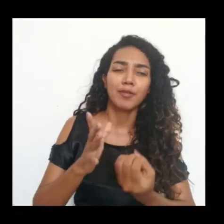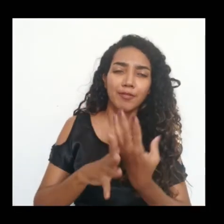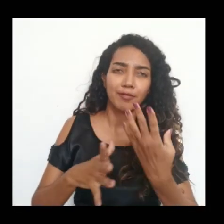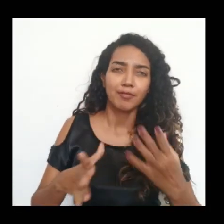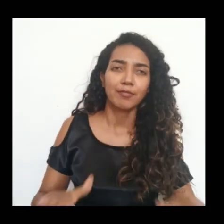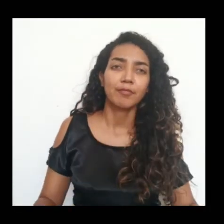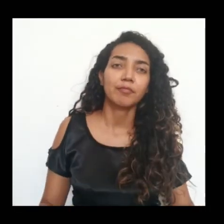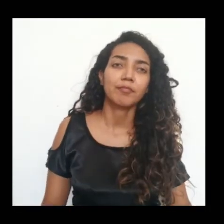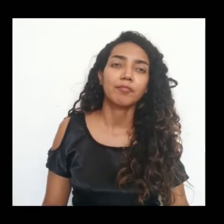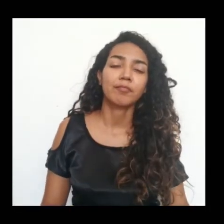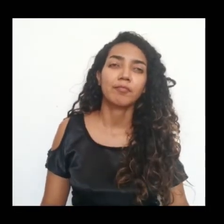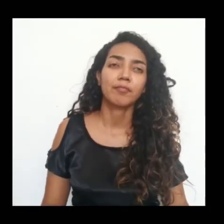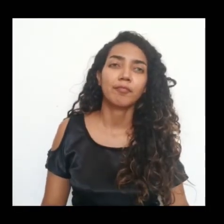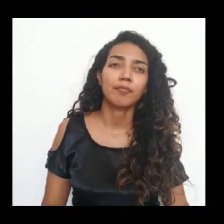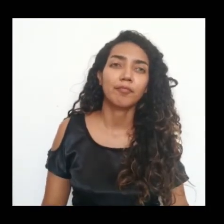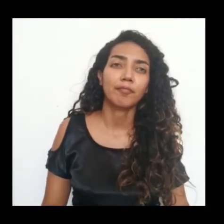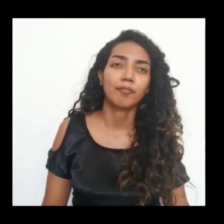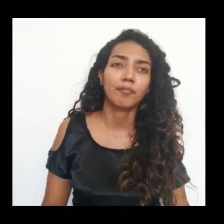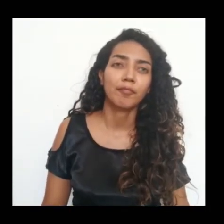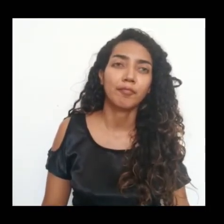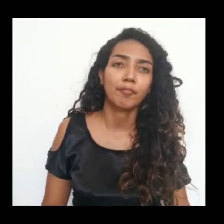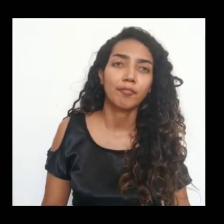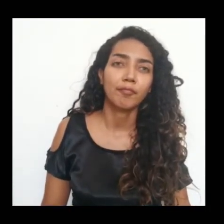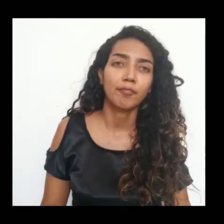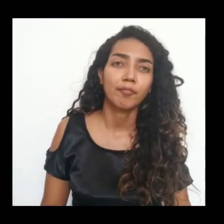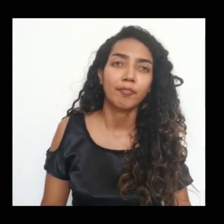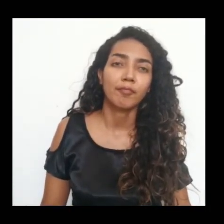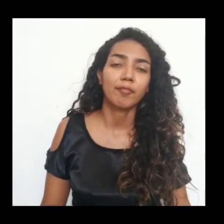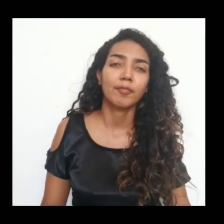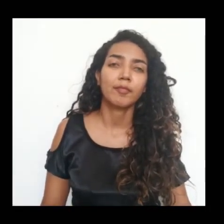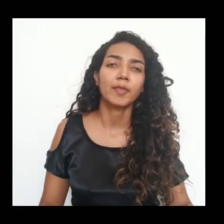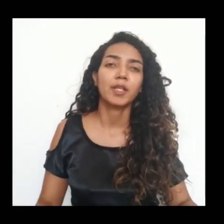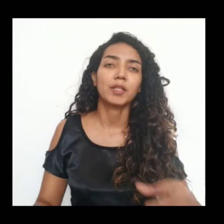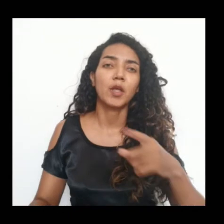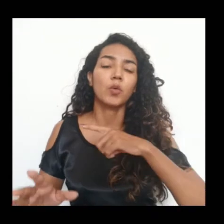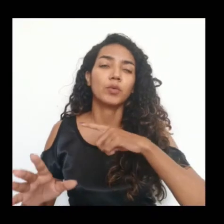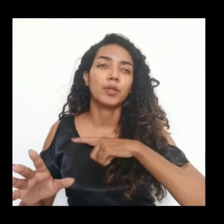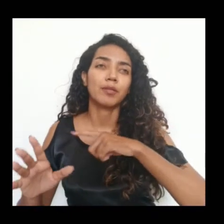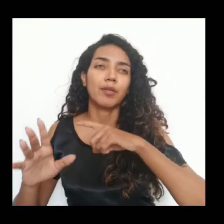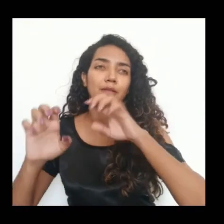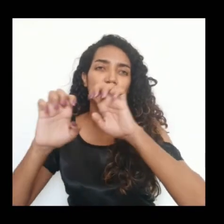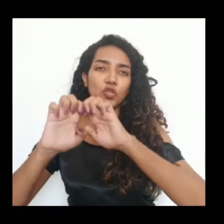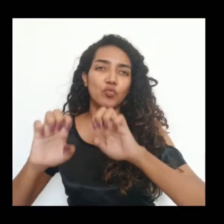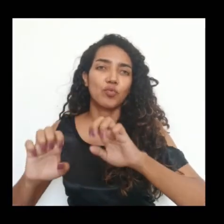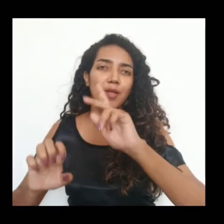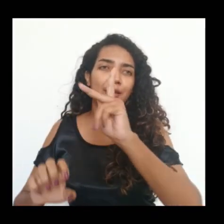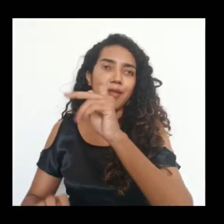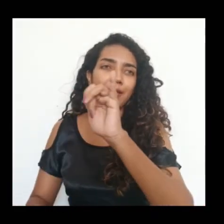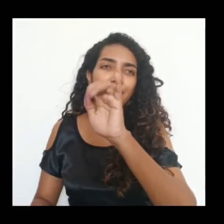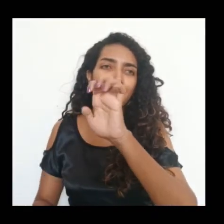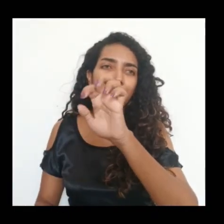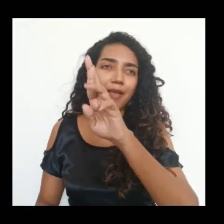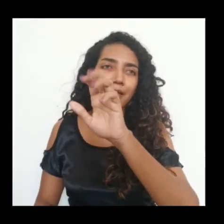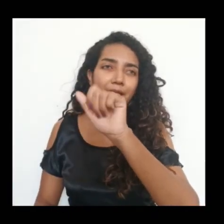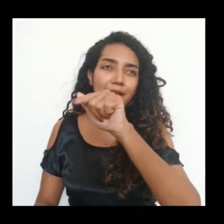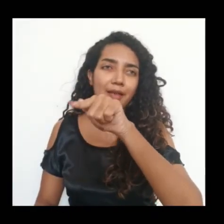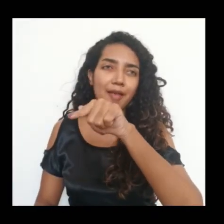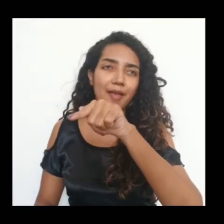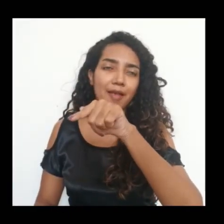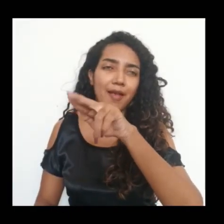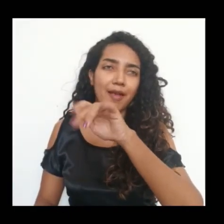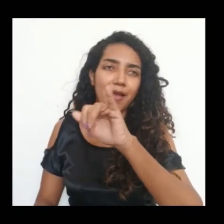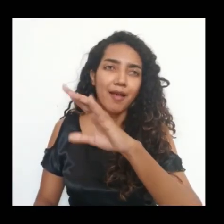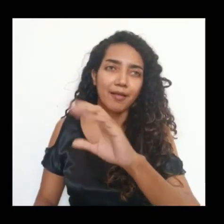pacotes por entidades, por ramos de negócio. A gente vai discutir um pouco sobre isso lá na aula de arquitetura. Tá